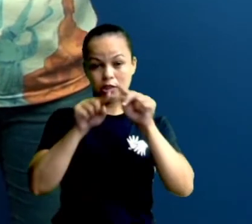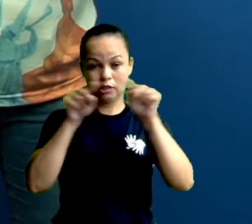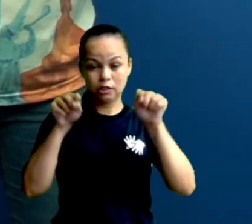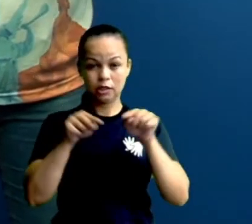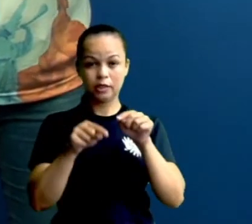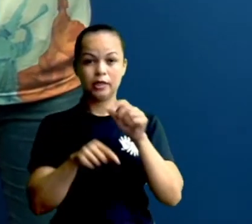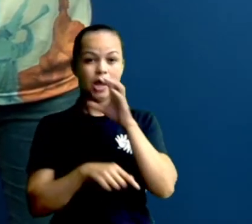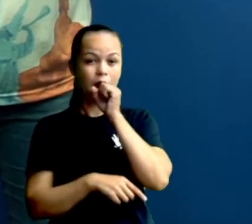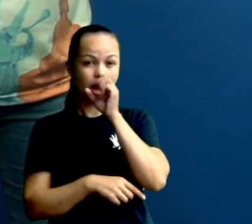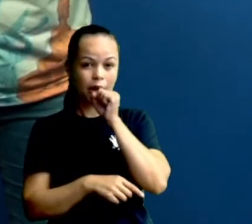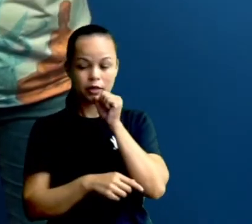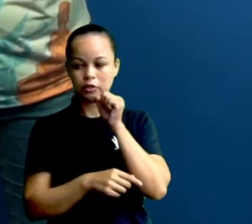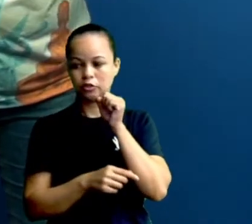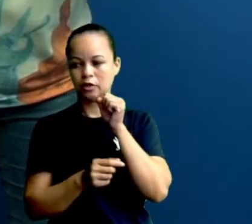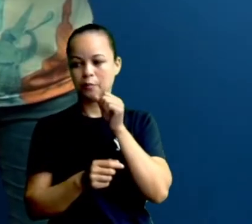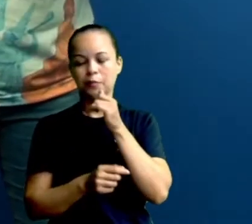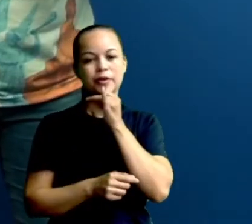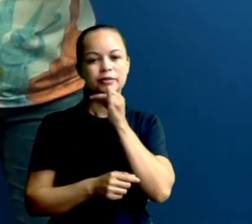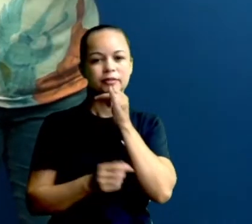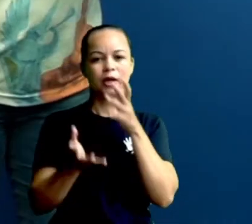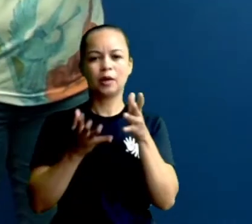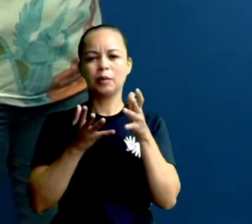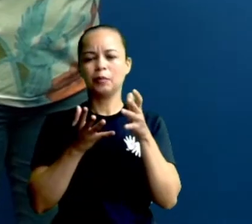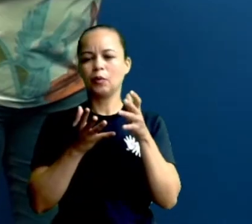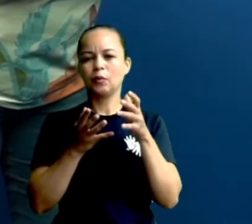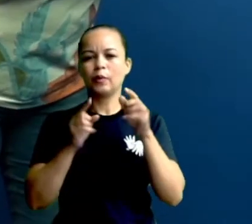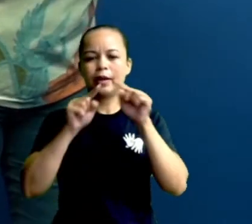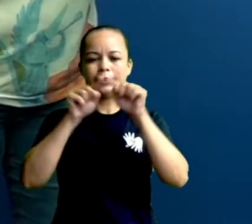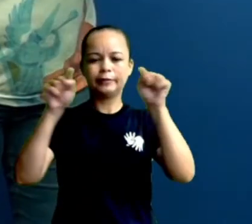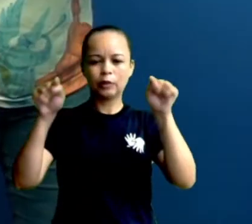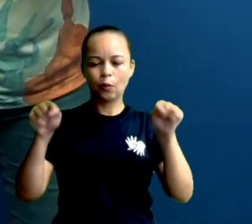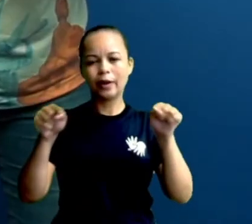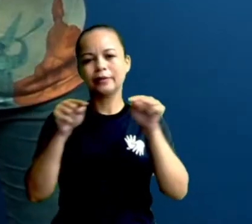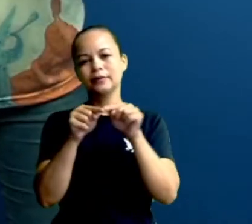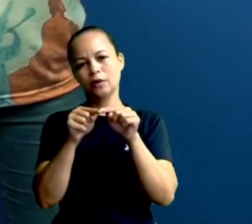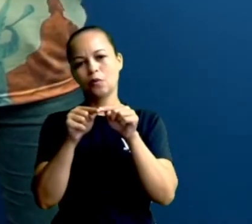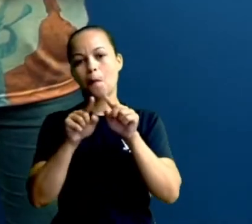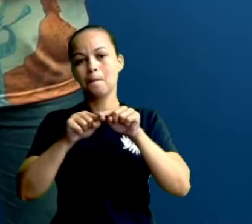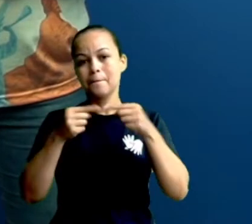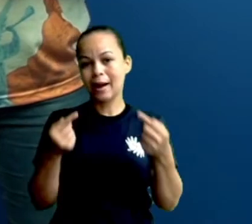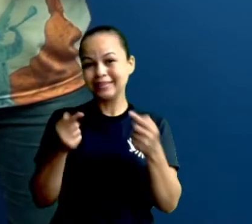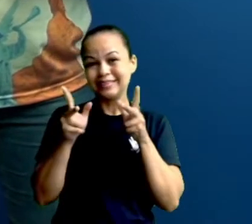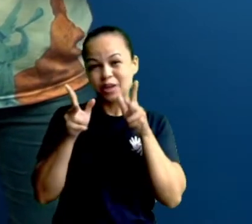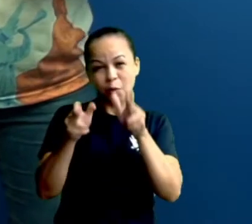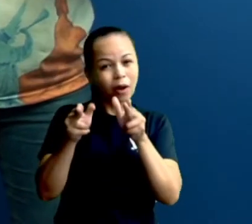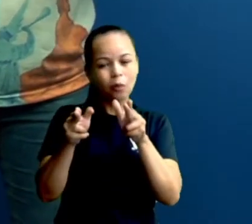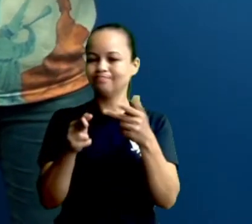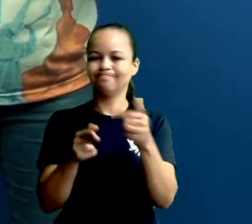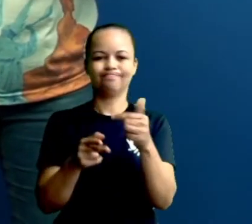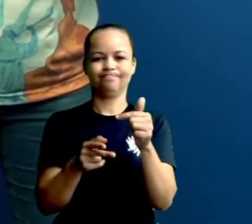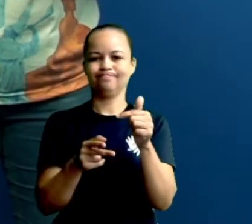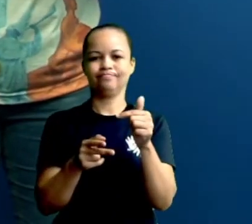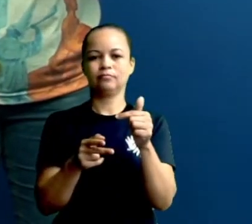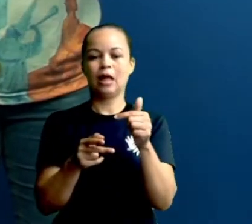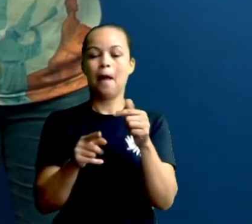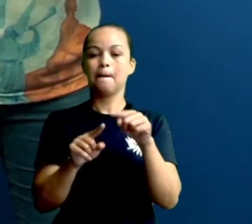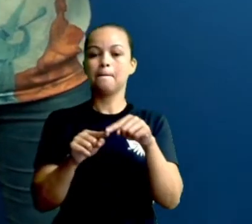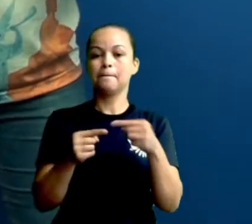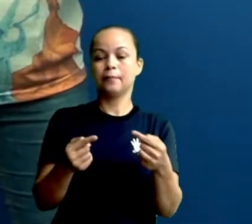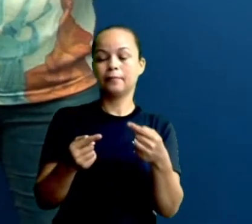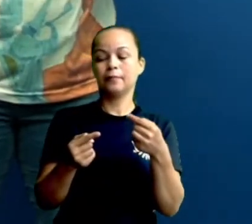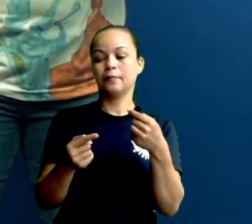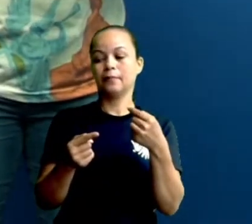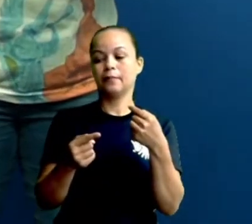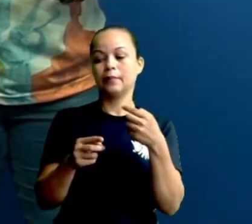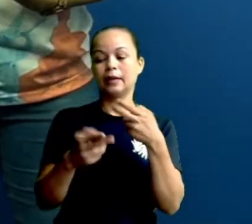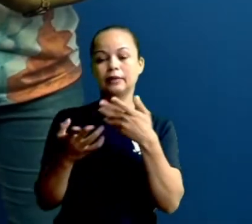iguais, né? Eles são retângulos, mas não são figuras iguais. Por quê? Para que elas sejam iguais, para que